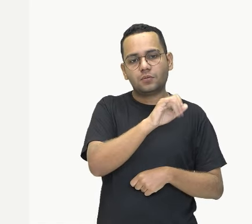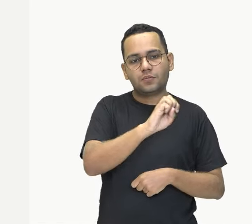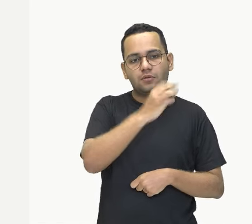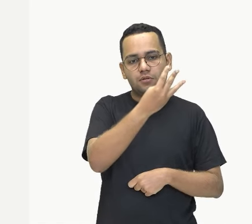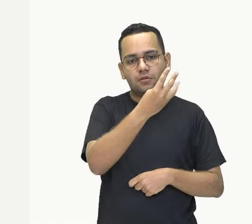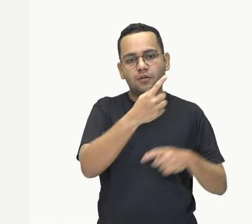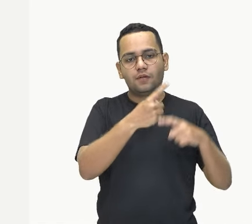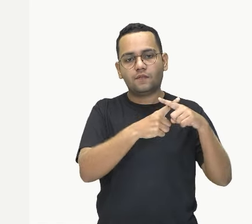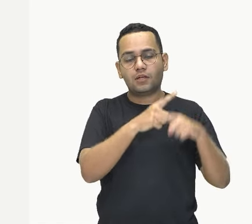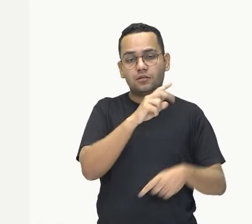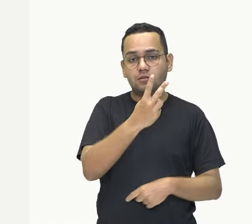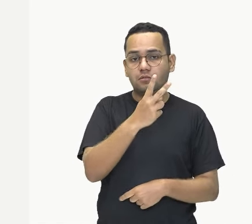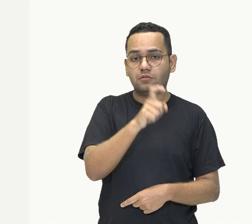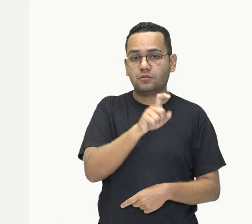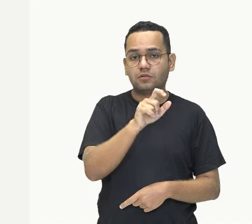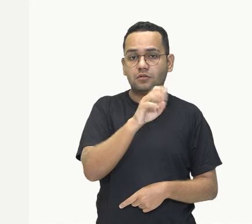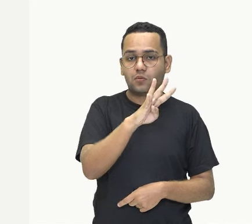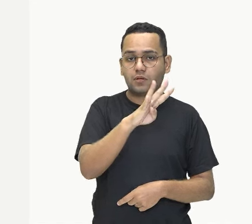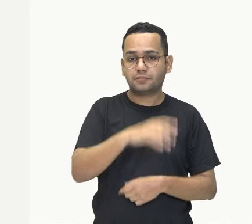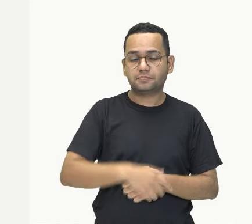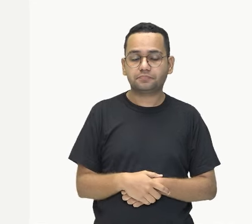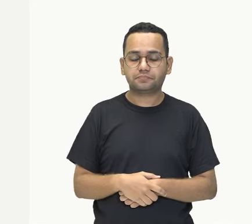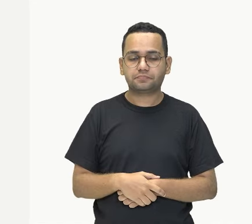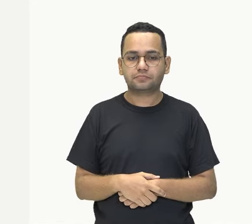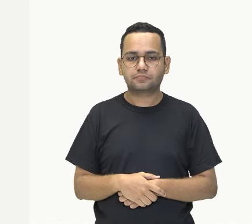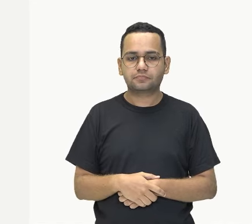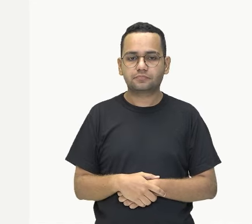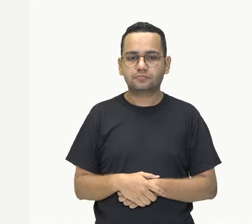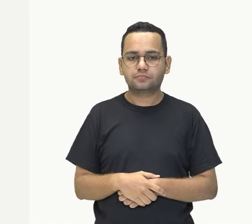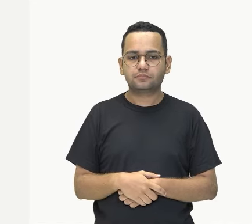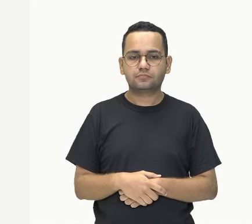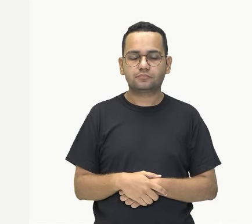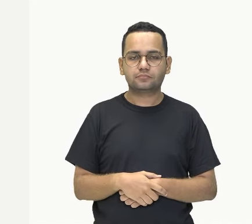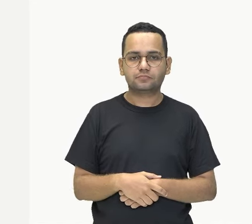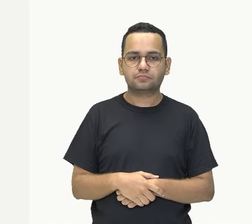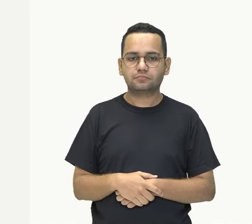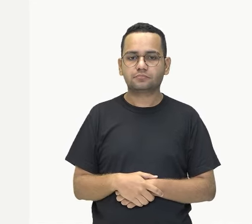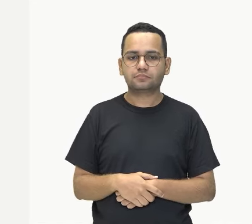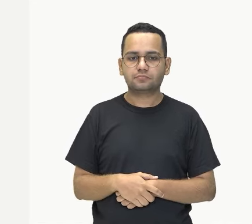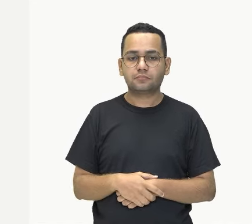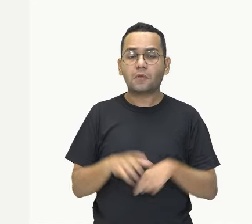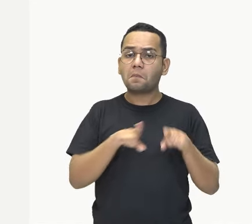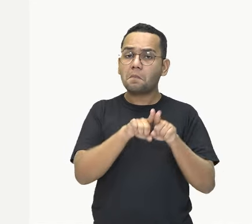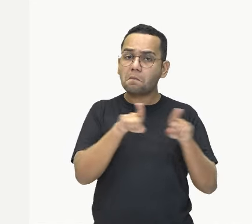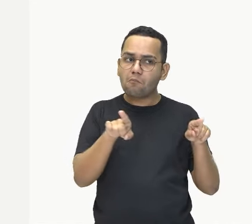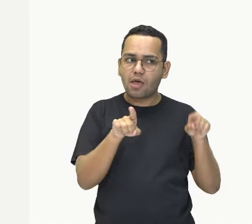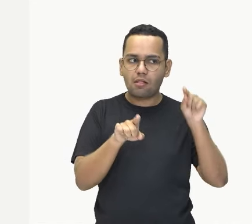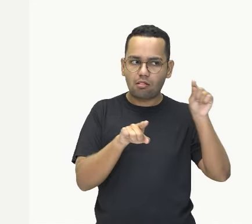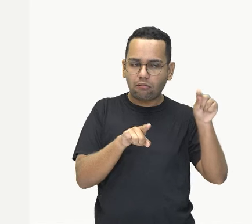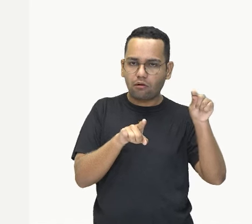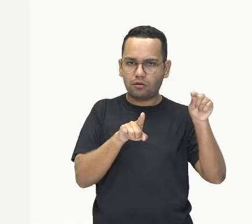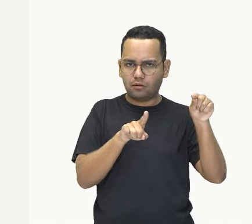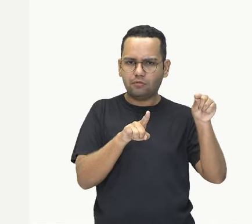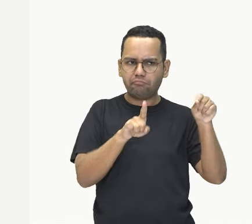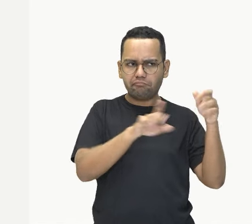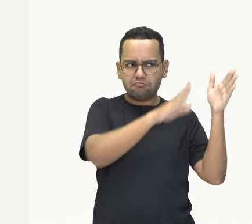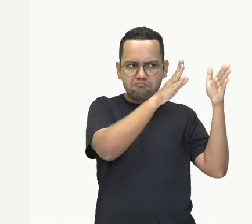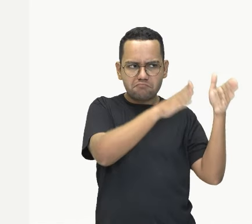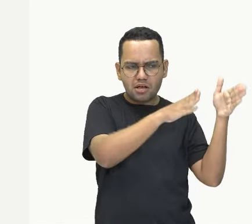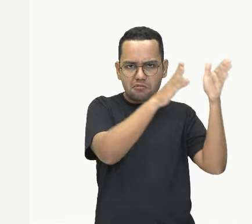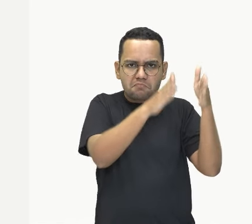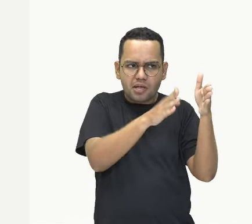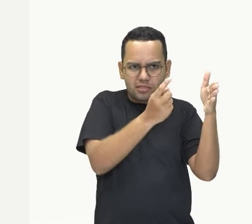Ok, então vamos lá. Novamente, ó, eu tenho um aqui no meio que não possui